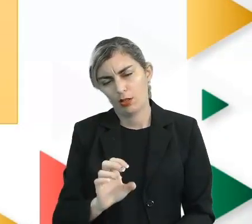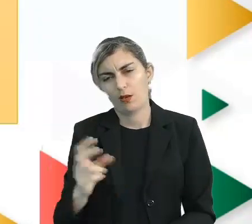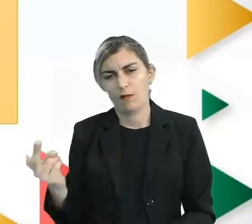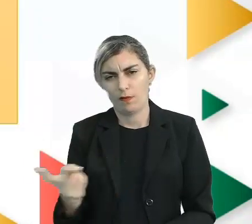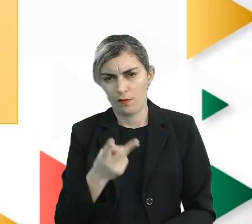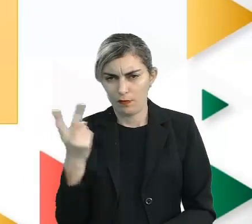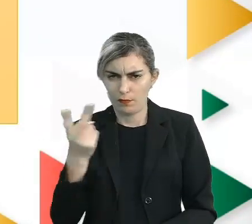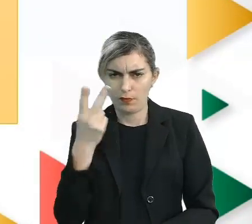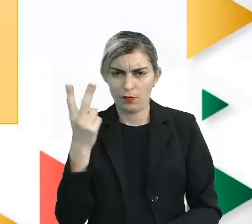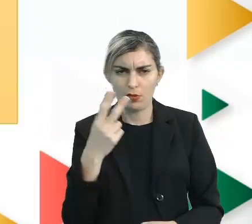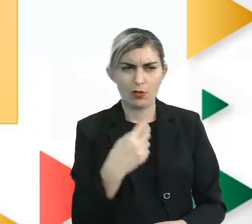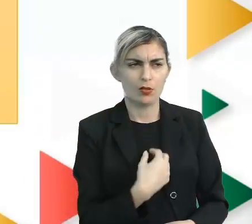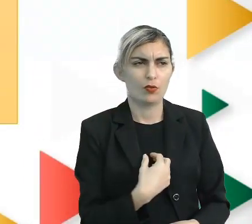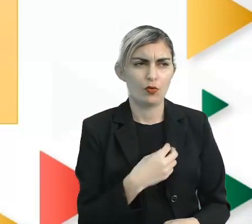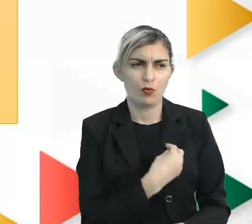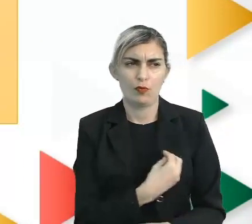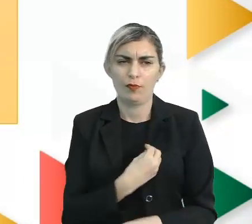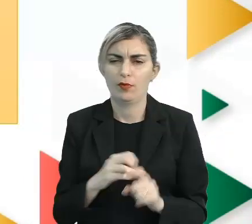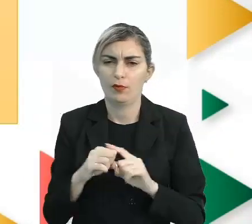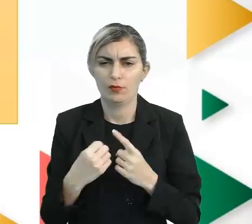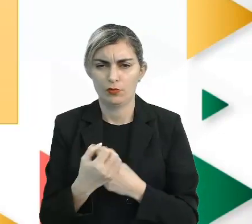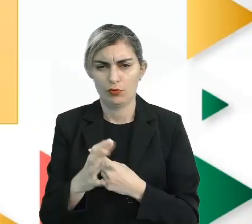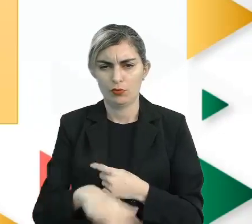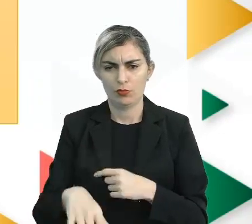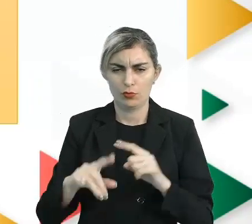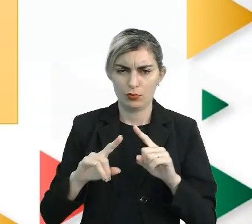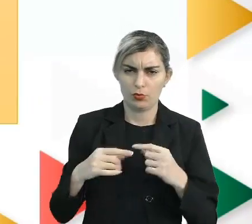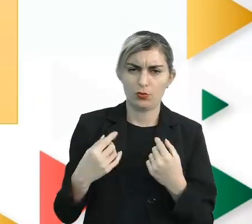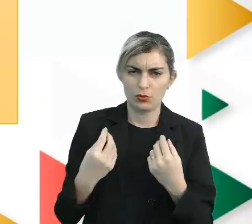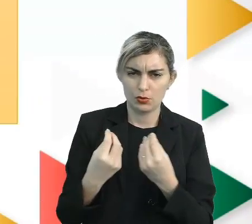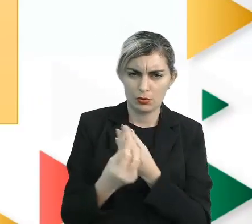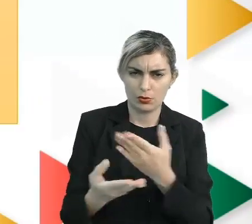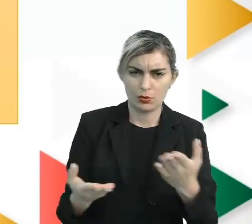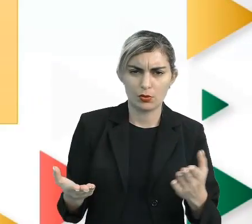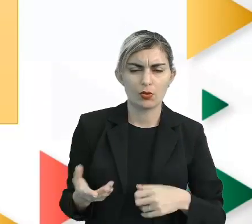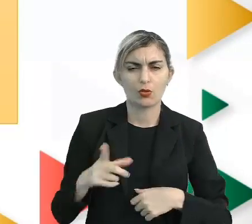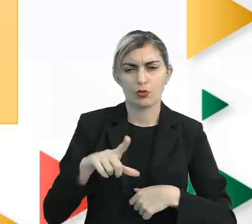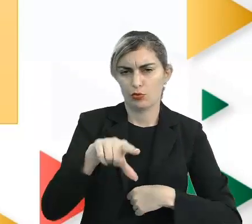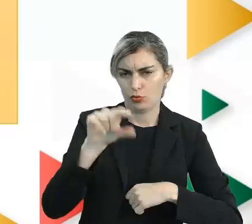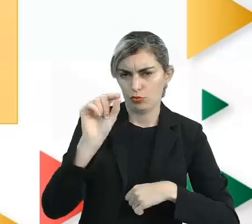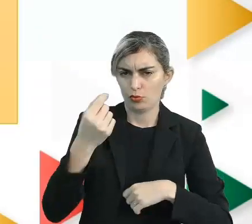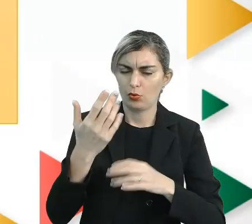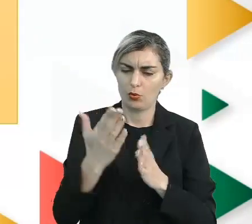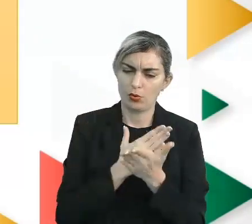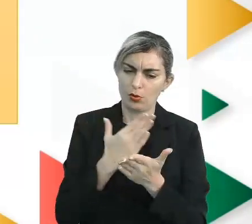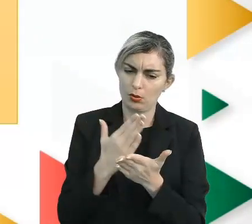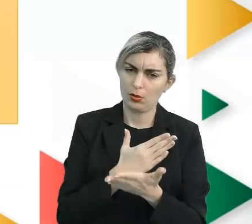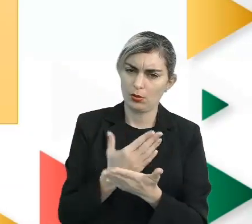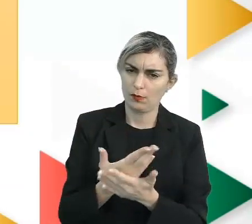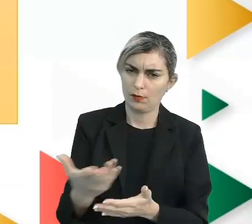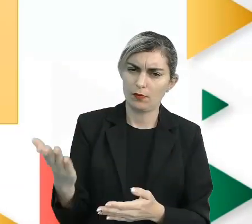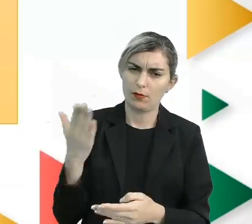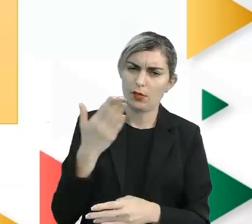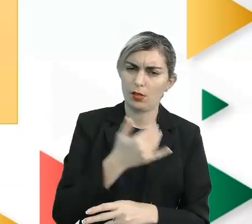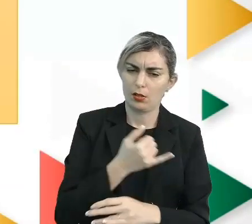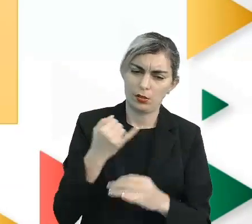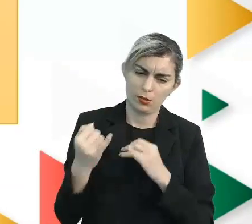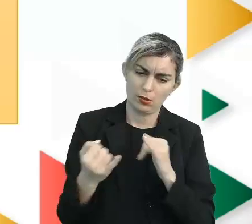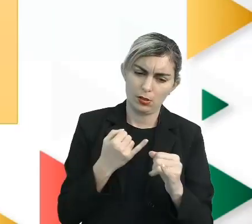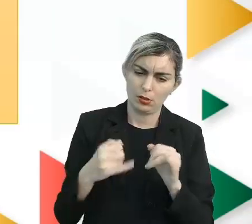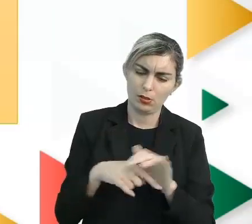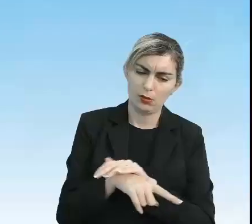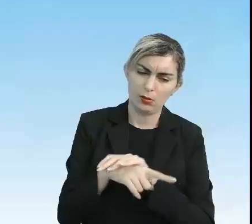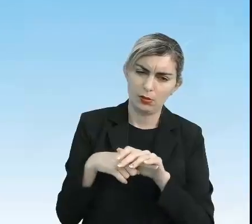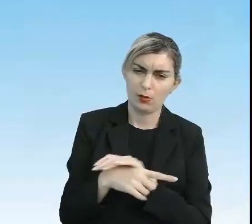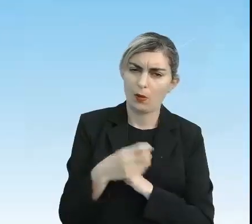valor, o convívio social. Então, o desafio que eu dou para vocês é: escolha um desses livros, vá à internet, pesquise um